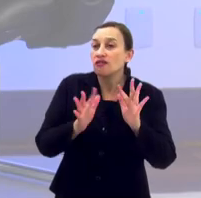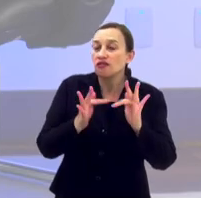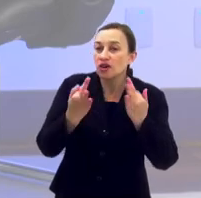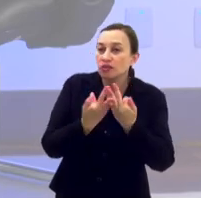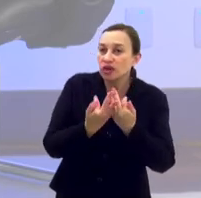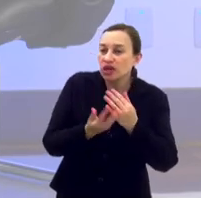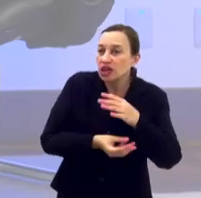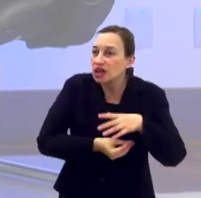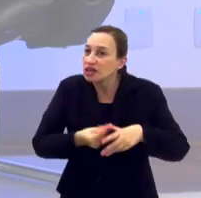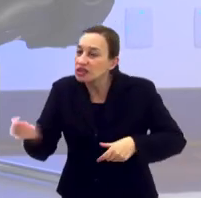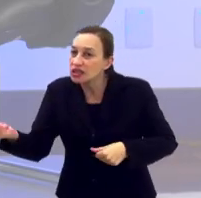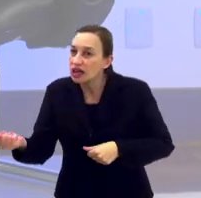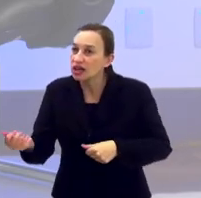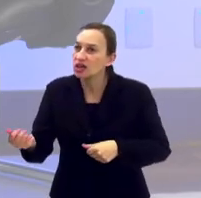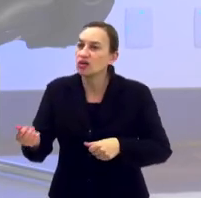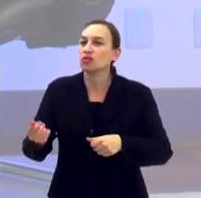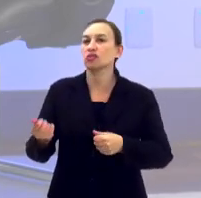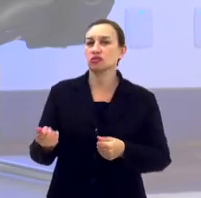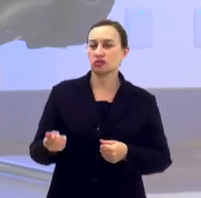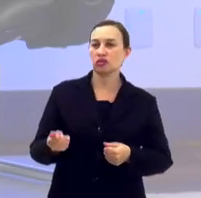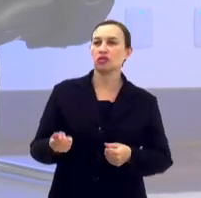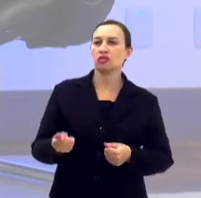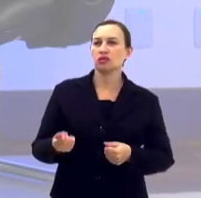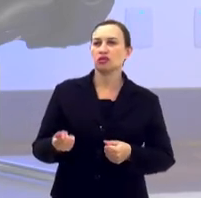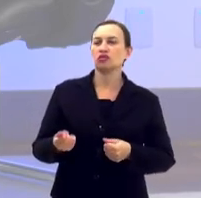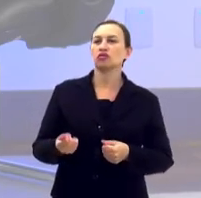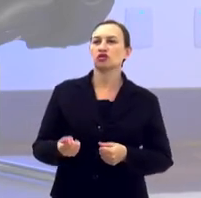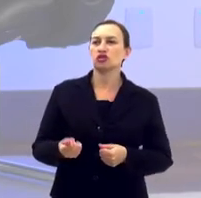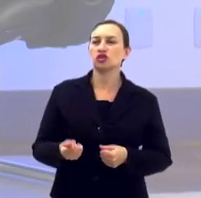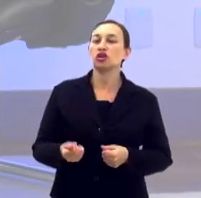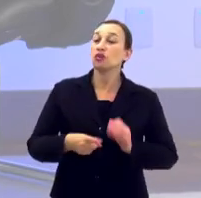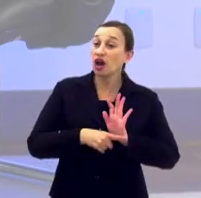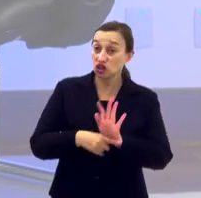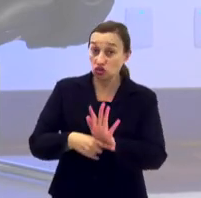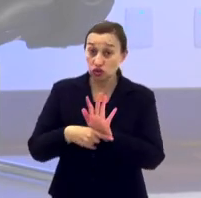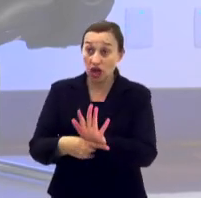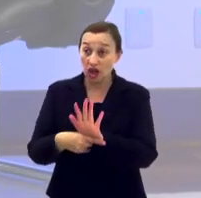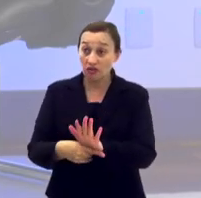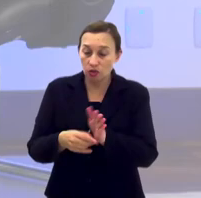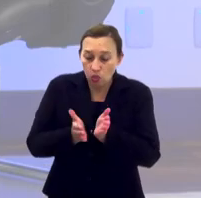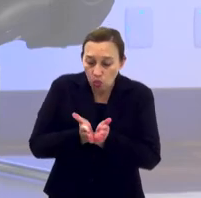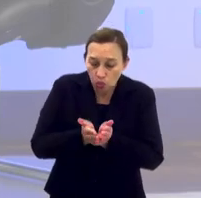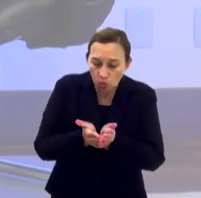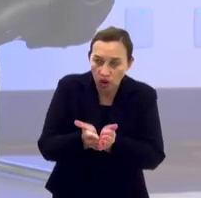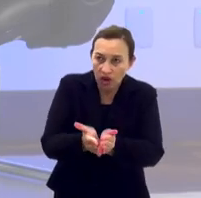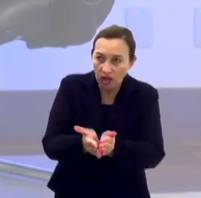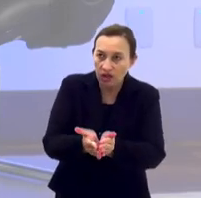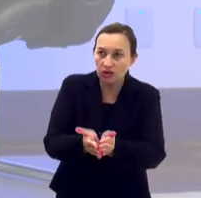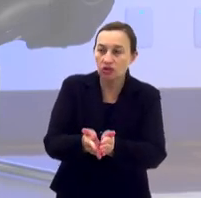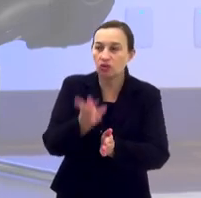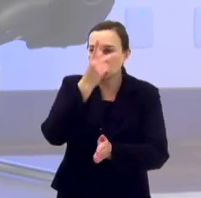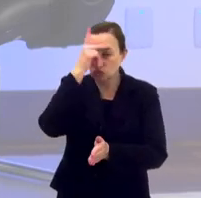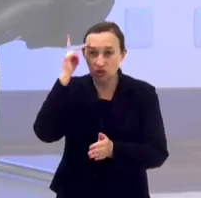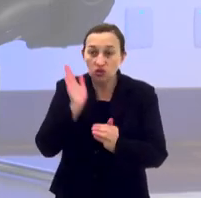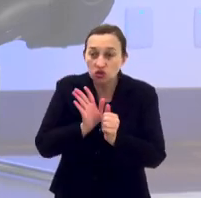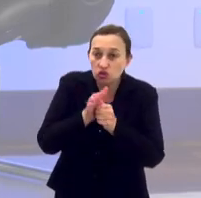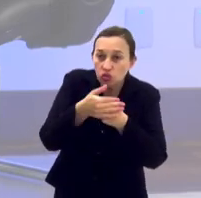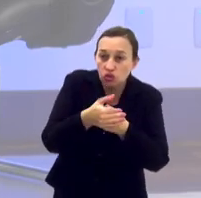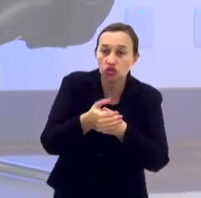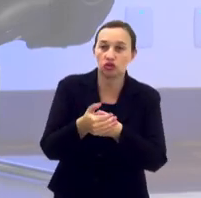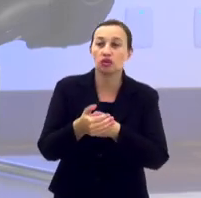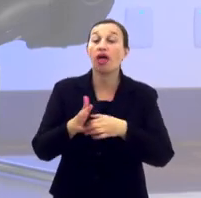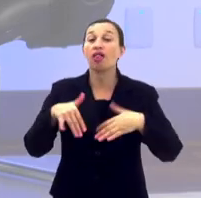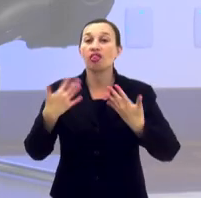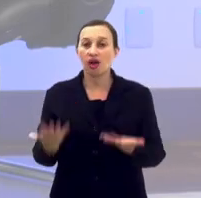contrariando a ordem. E ainda escondia. Escondia, ajudavam e embarcavam com esses vistos e tudo